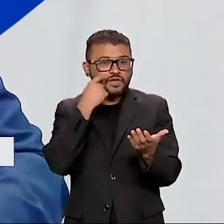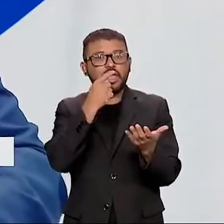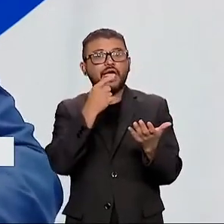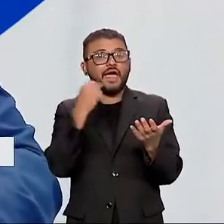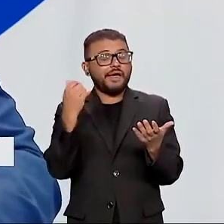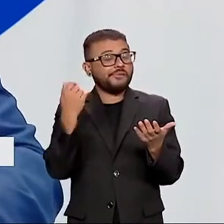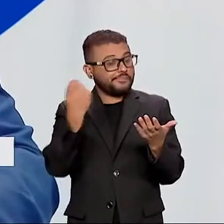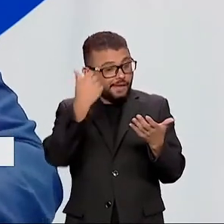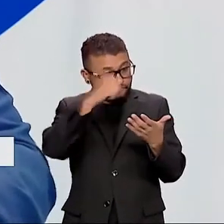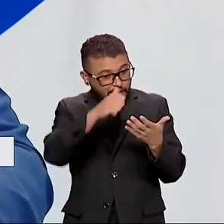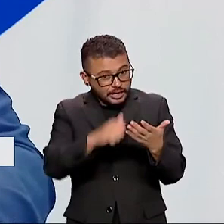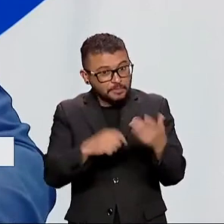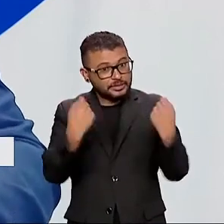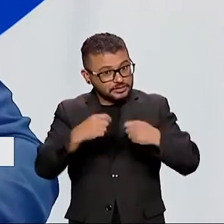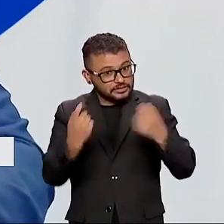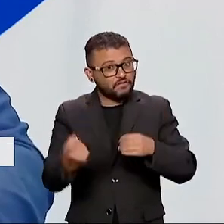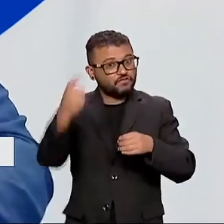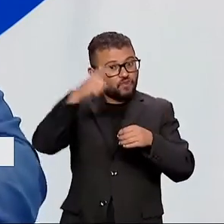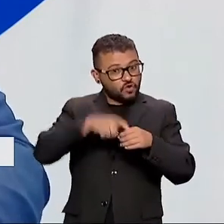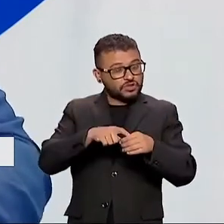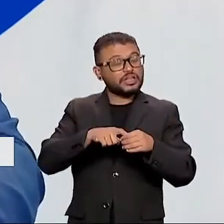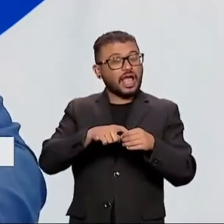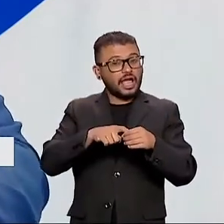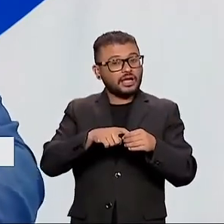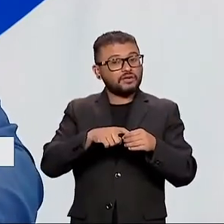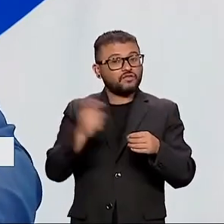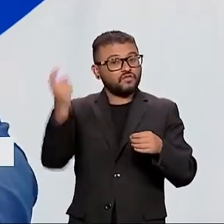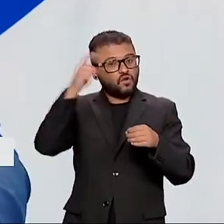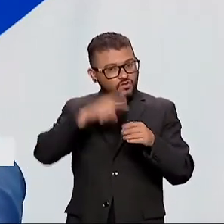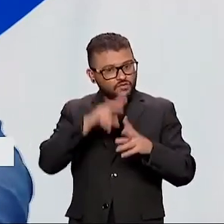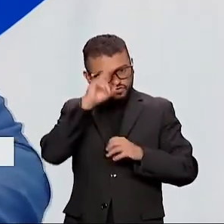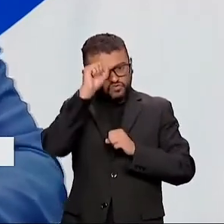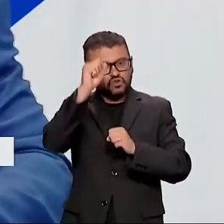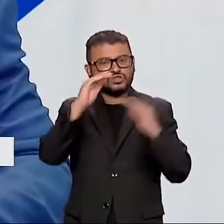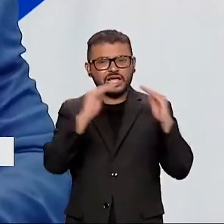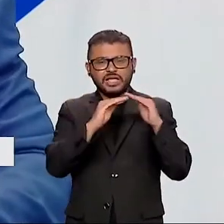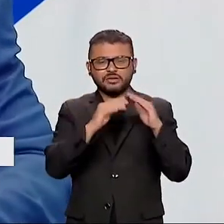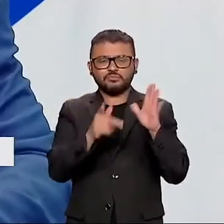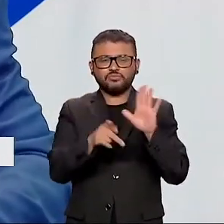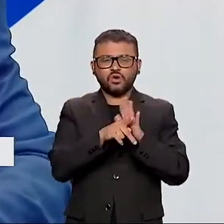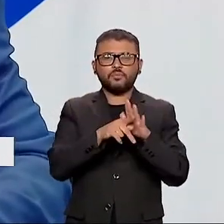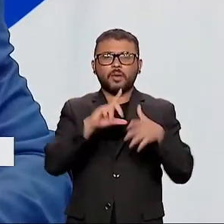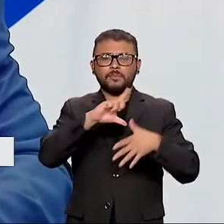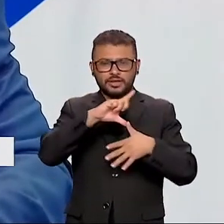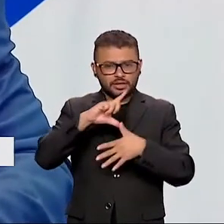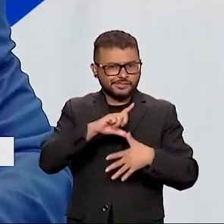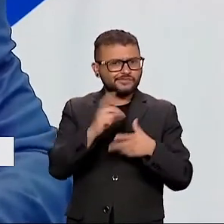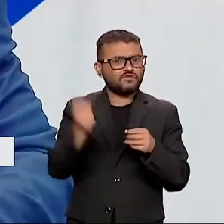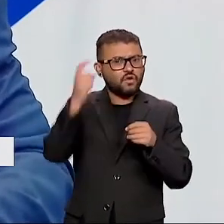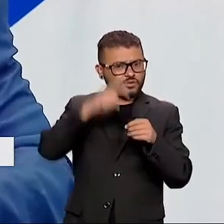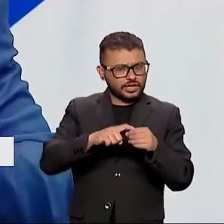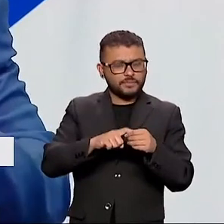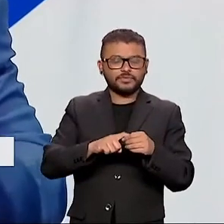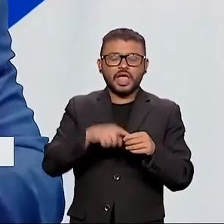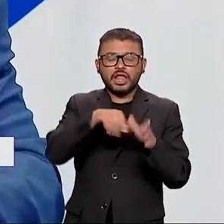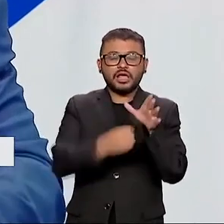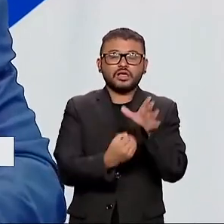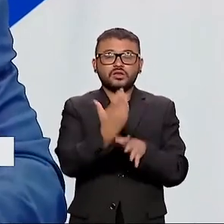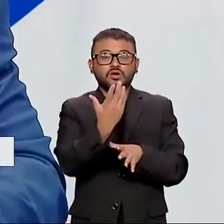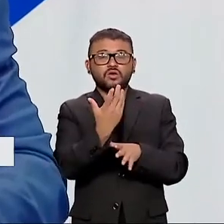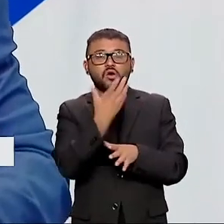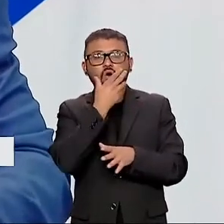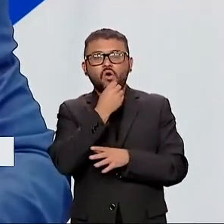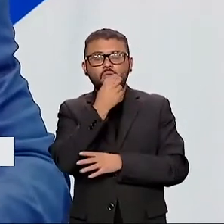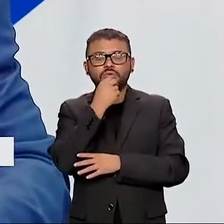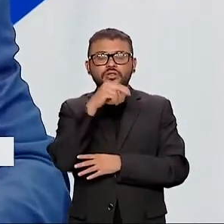a necessidade da casa voltar a funcionar com a força que ela já teve alguns tempos atrás. Ela foi fundada pelo